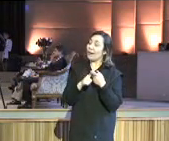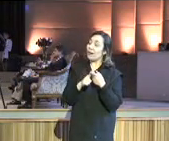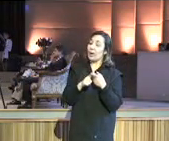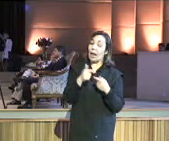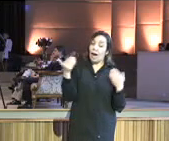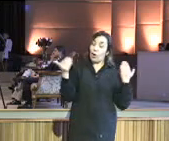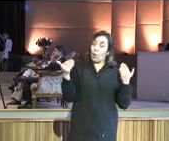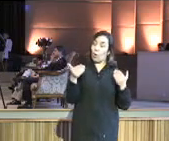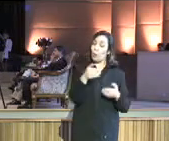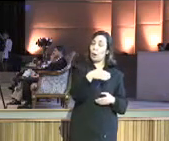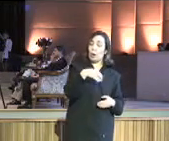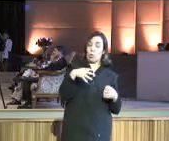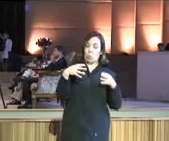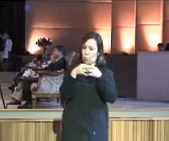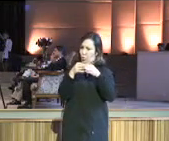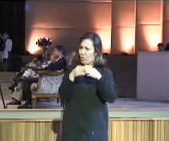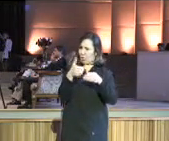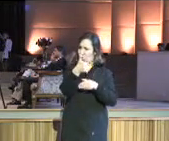600.